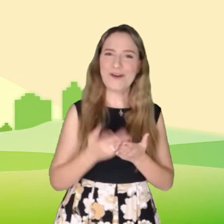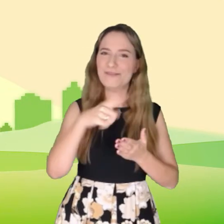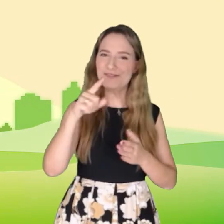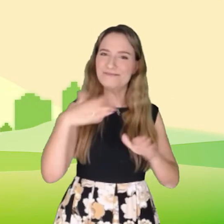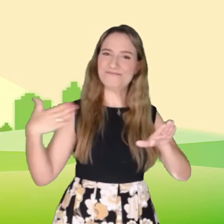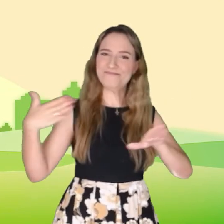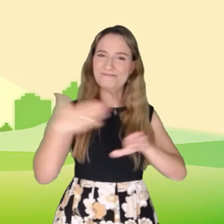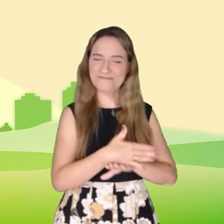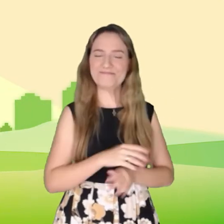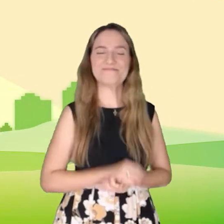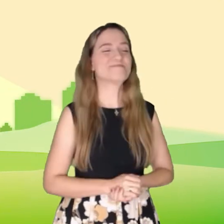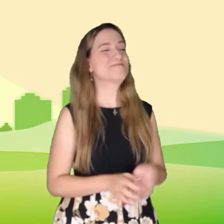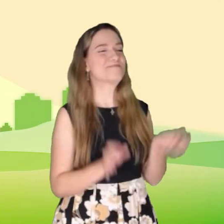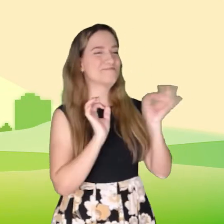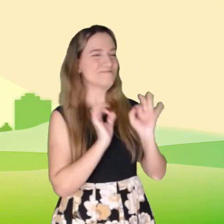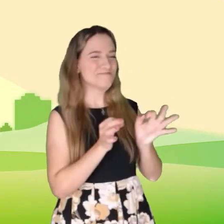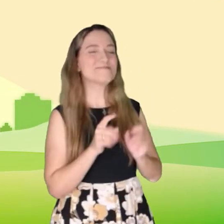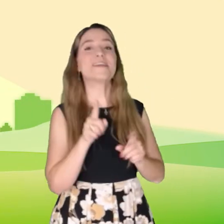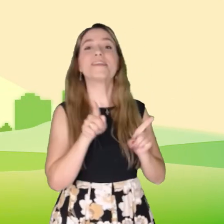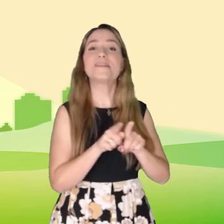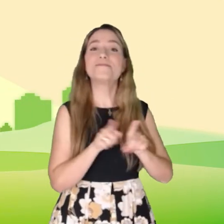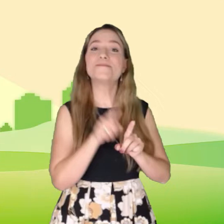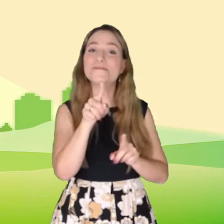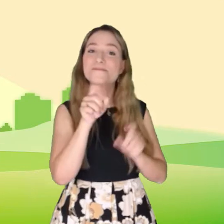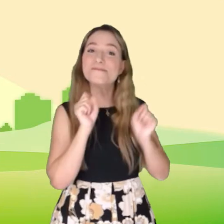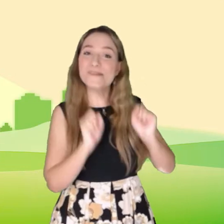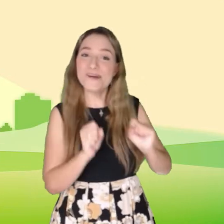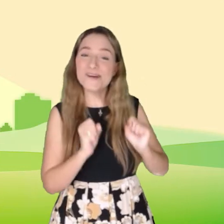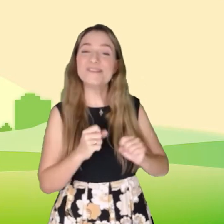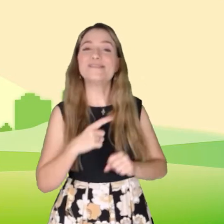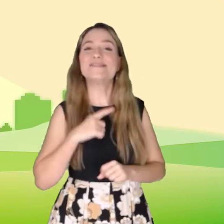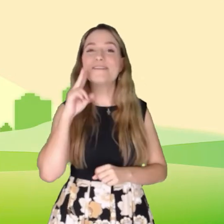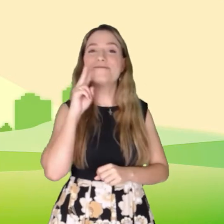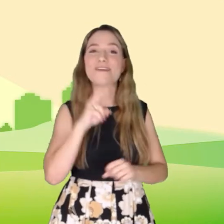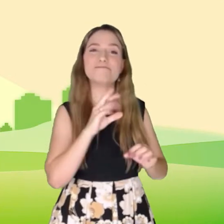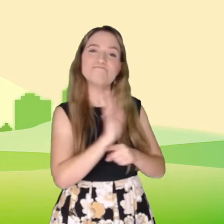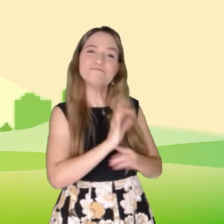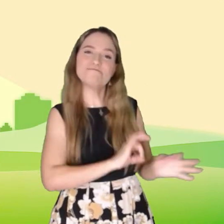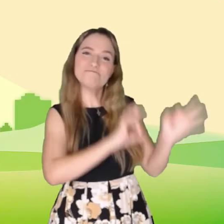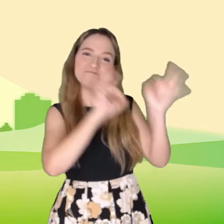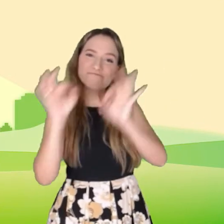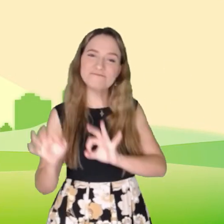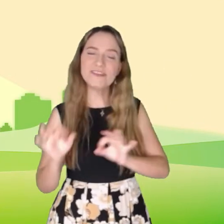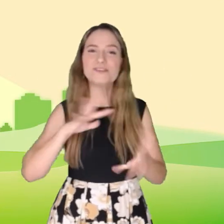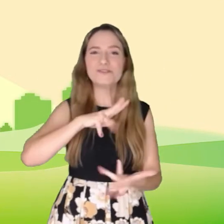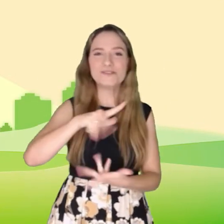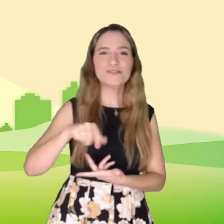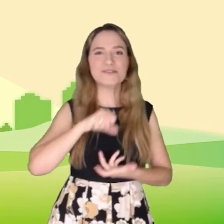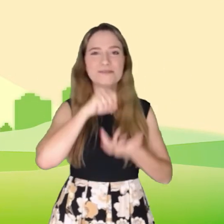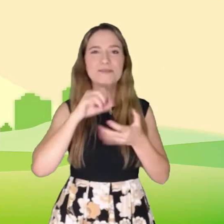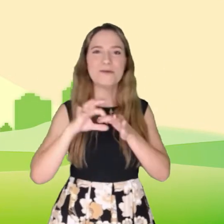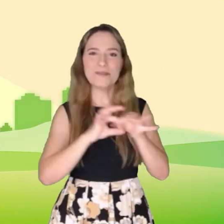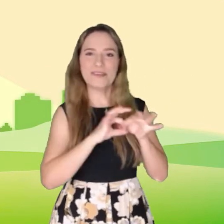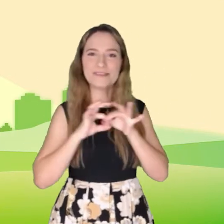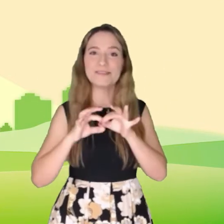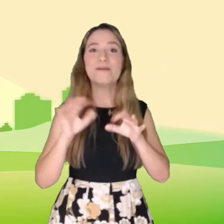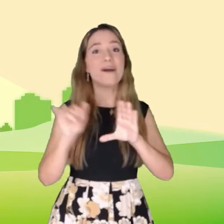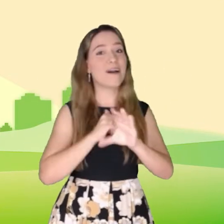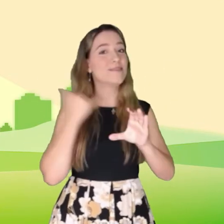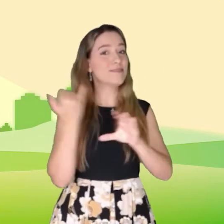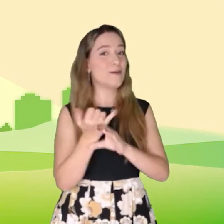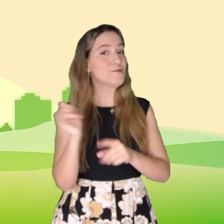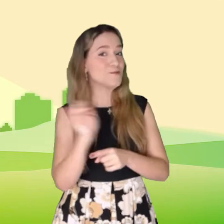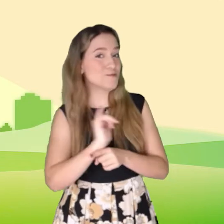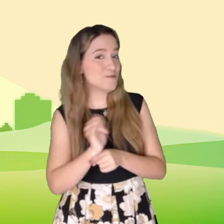Escola. Visitem-nos! Isso mesmo. Você também pode acompanhar o Sustentabilidade em Conexão no canal do YouTube. Que